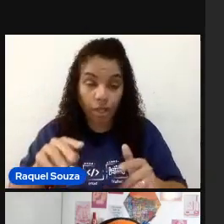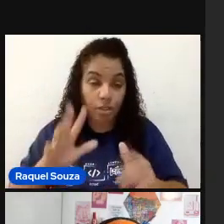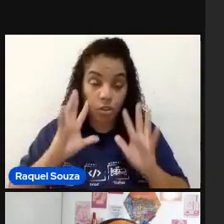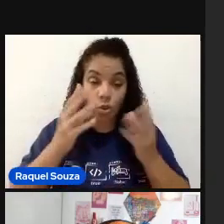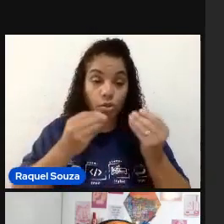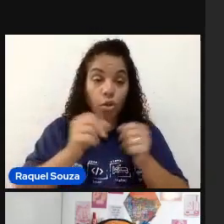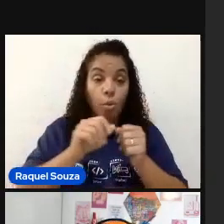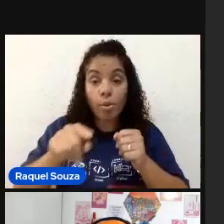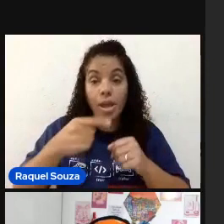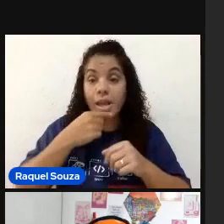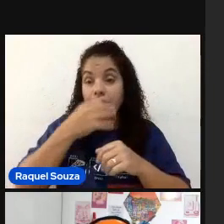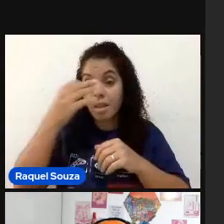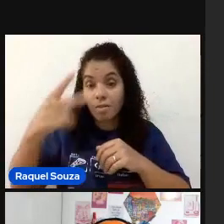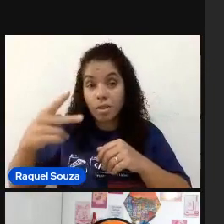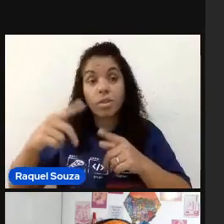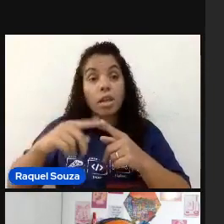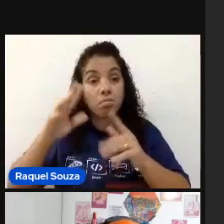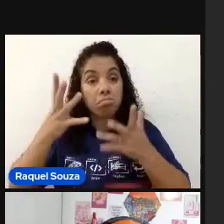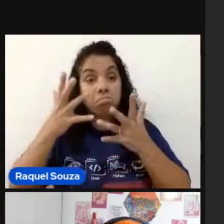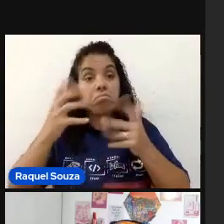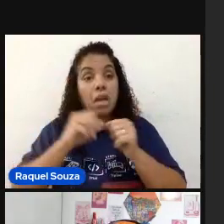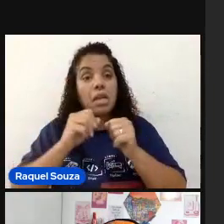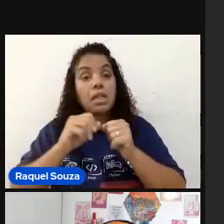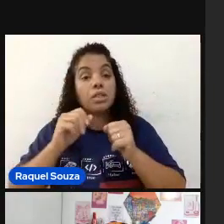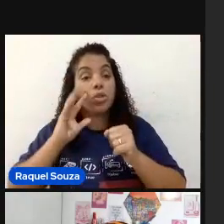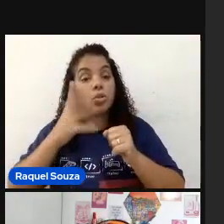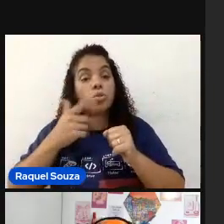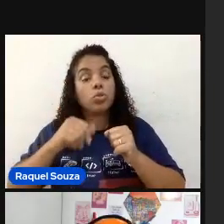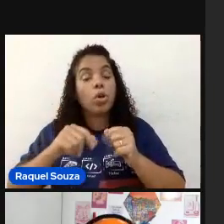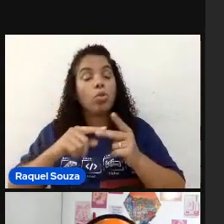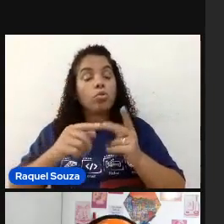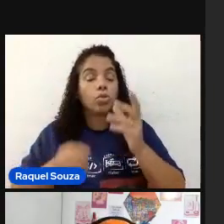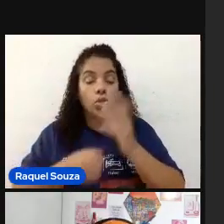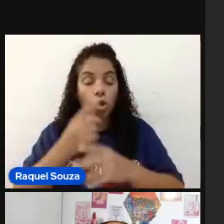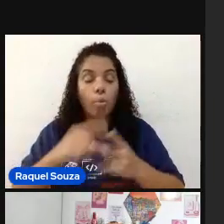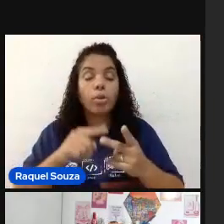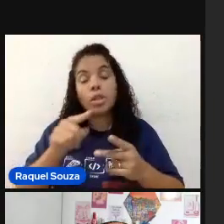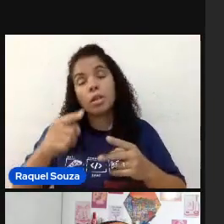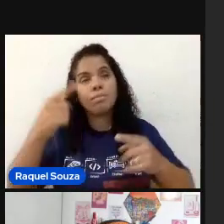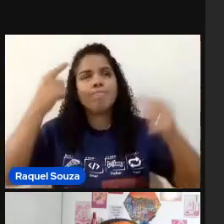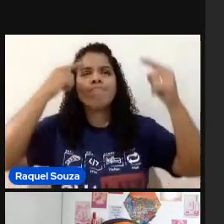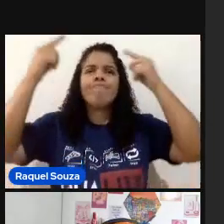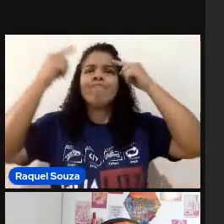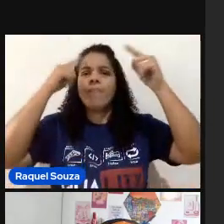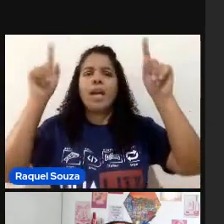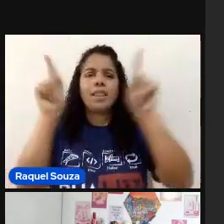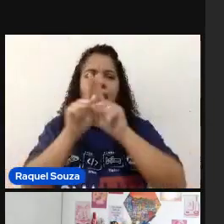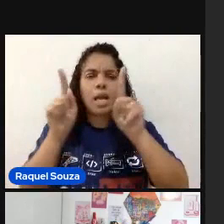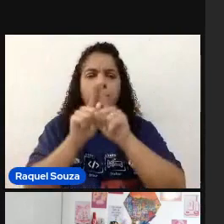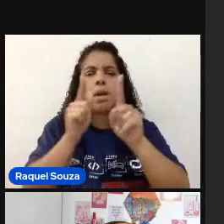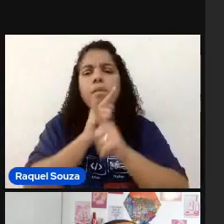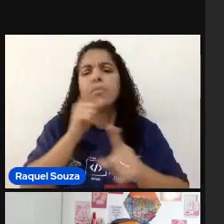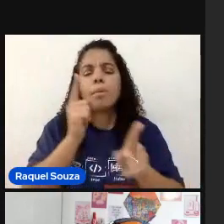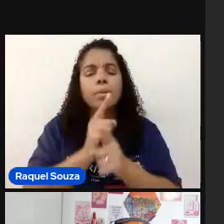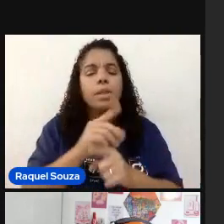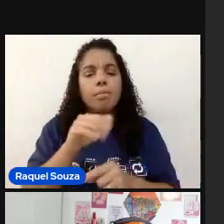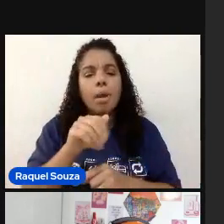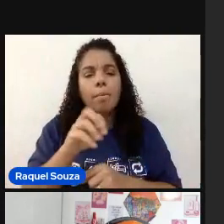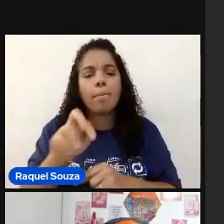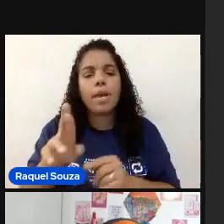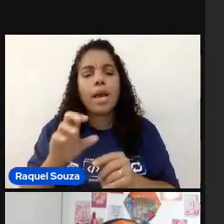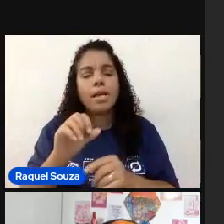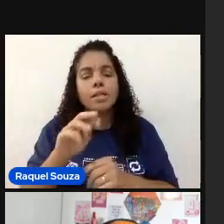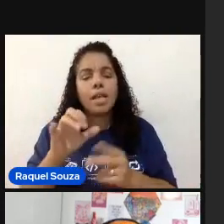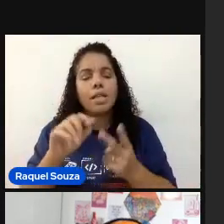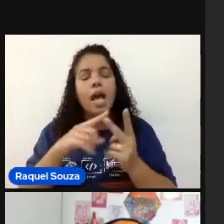dele, espera que essa solução se comporte. A partir dali eu também crio insights para poder mapear os meus cenários, dos desenvolvedores,